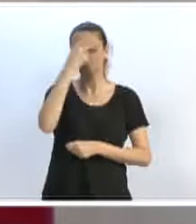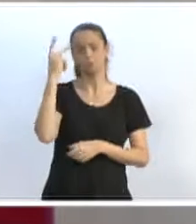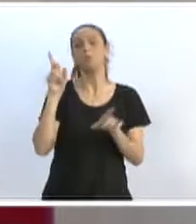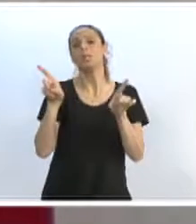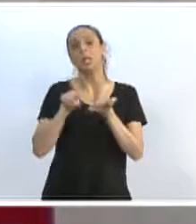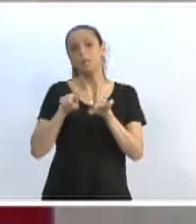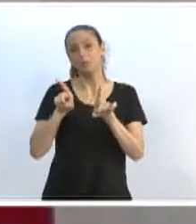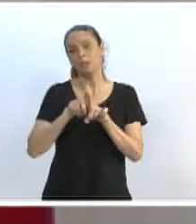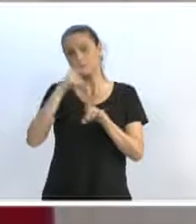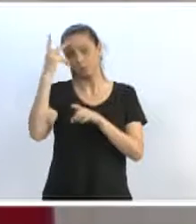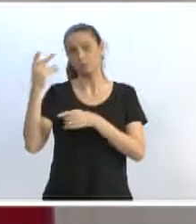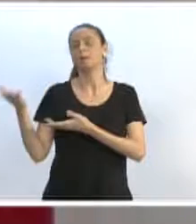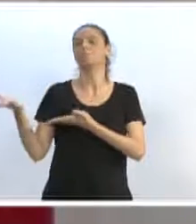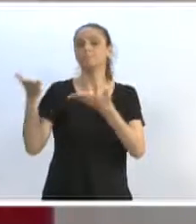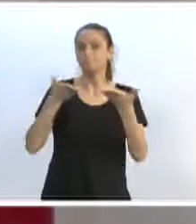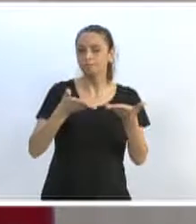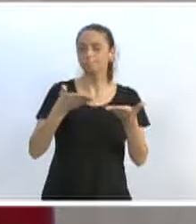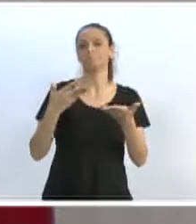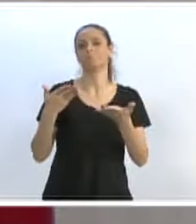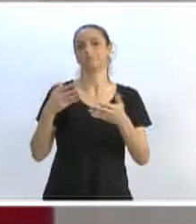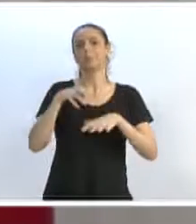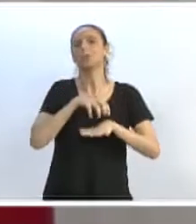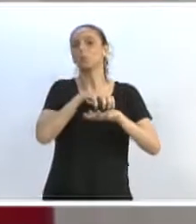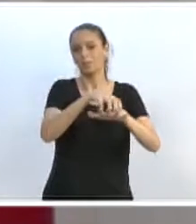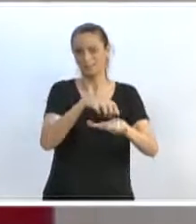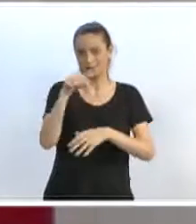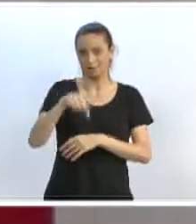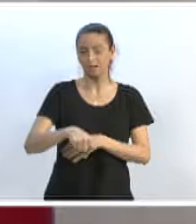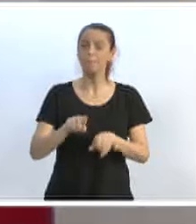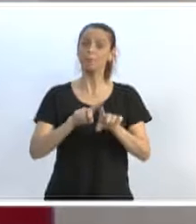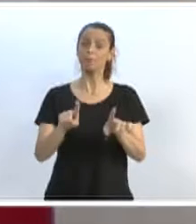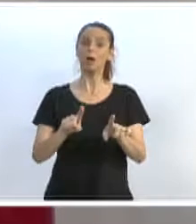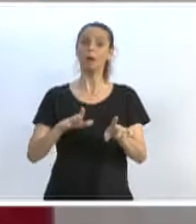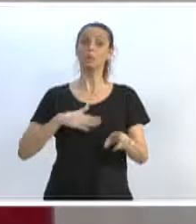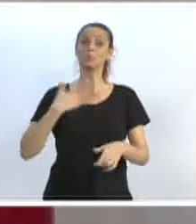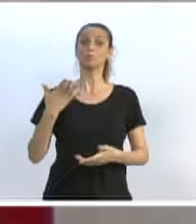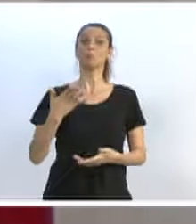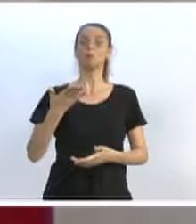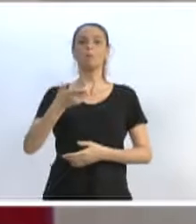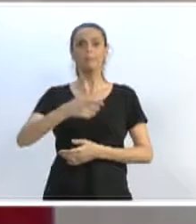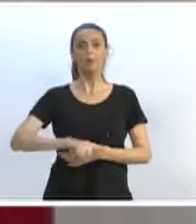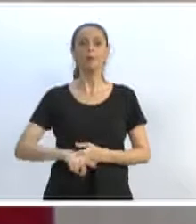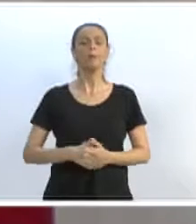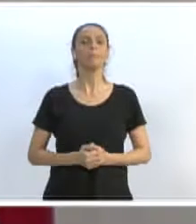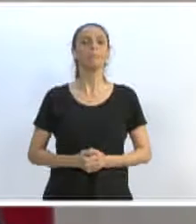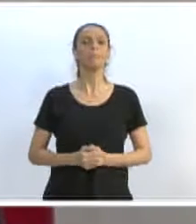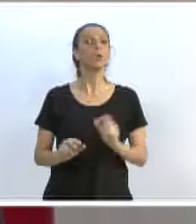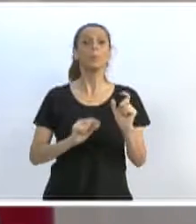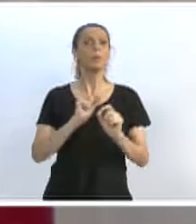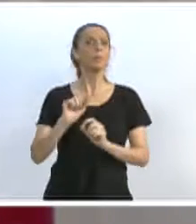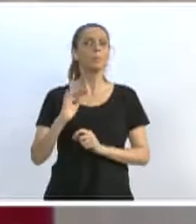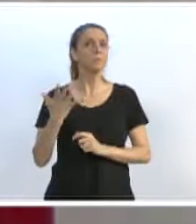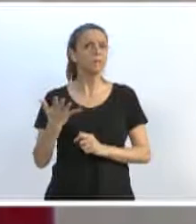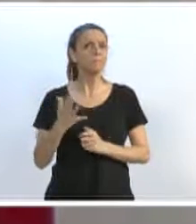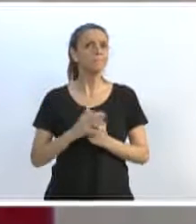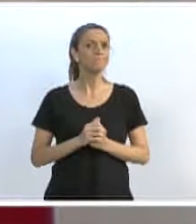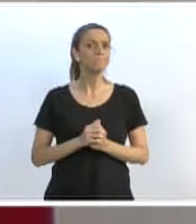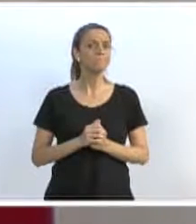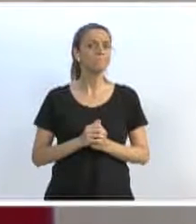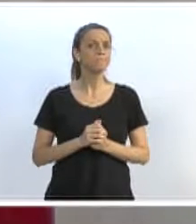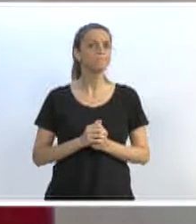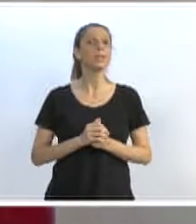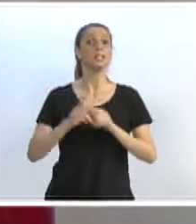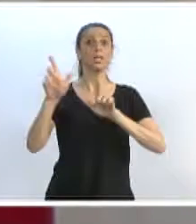cidade que usa o transporte coletivo. E nós somos pegos de surpresa mais uma vez. Os meios de